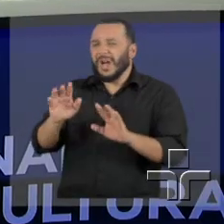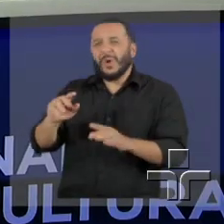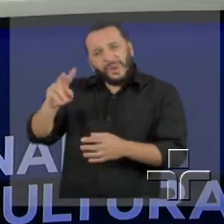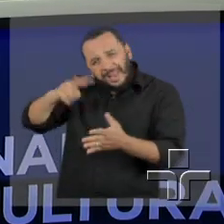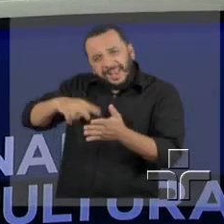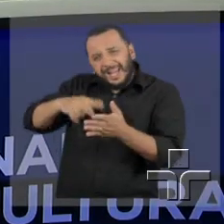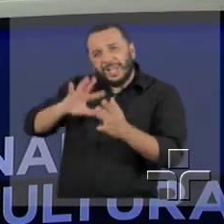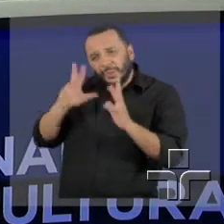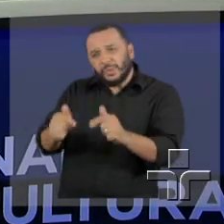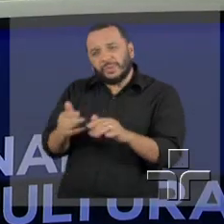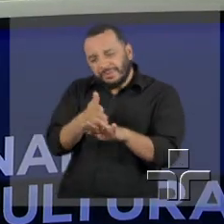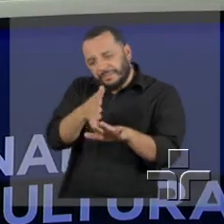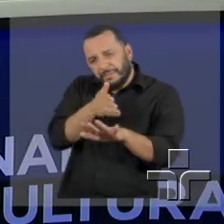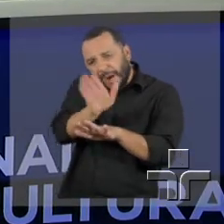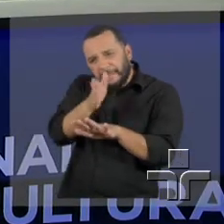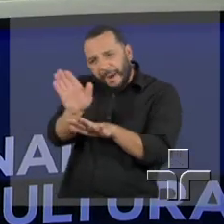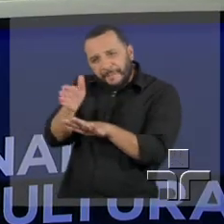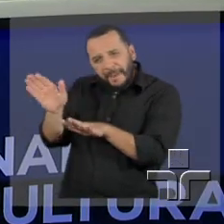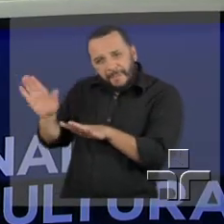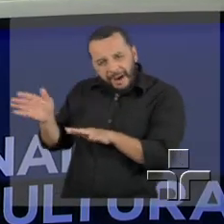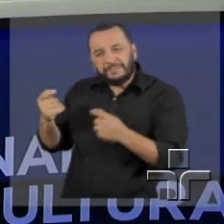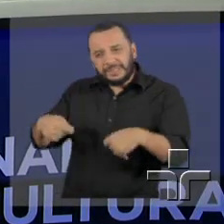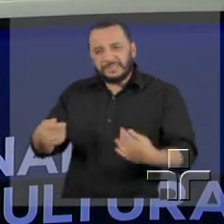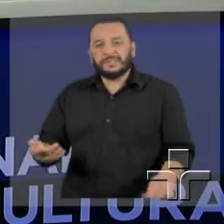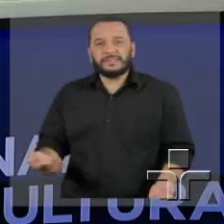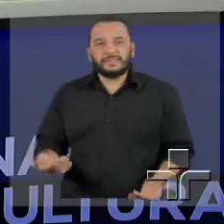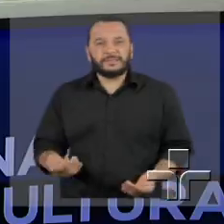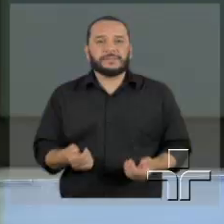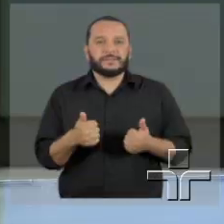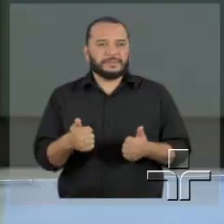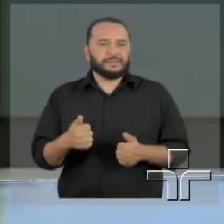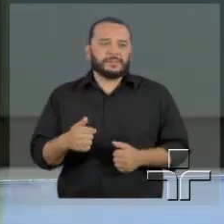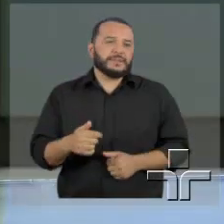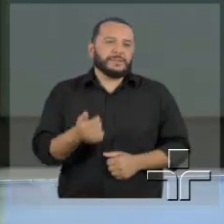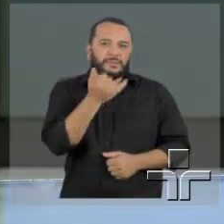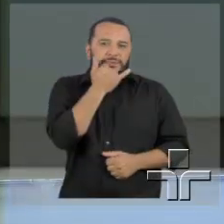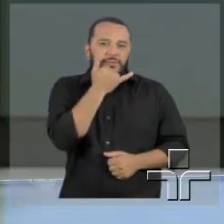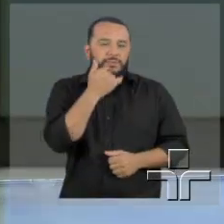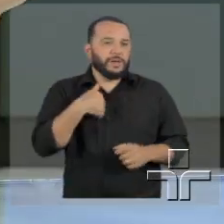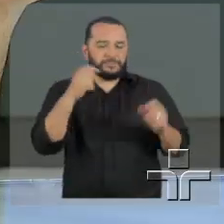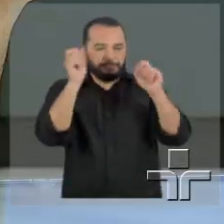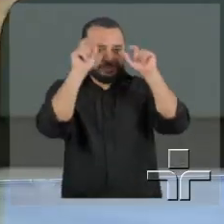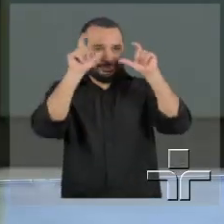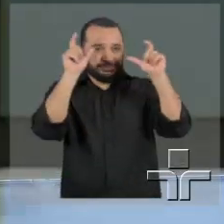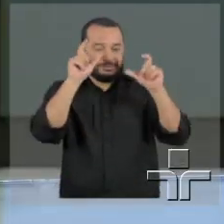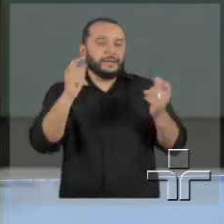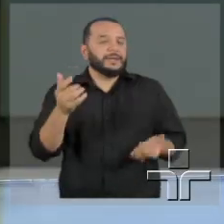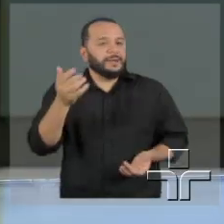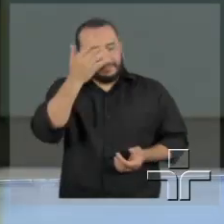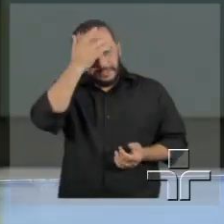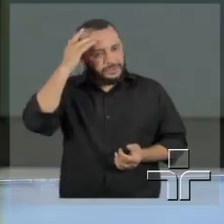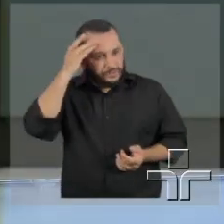aprofunde. Perfeito. Marcelo? Não, nada. Eu fico chocado de ver uma pessoa que tem orgulho